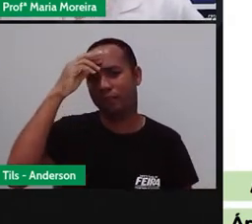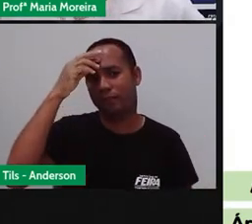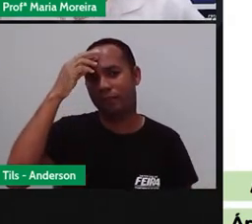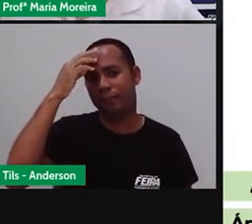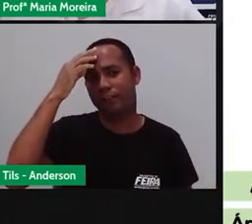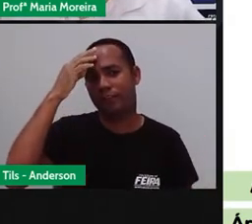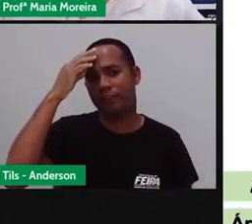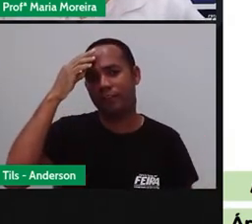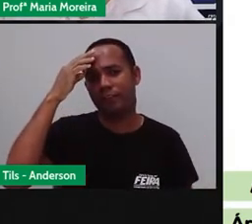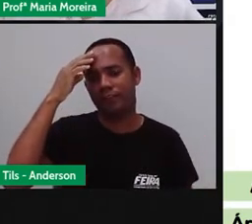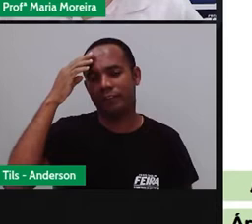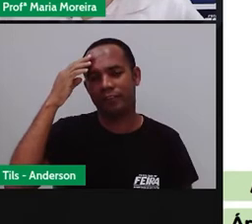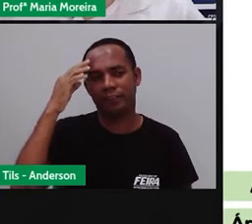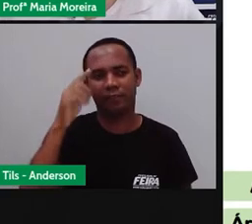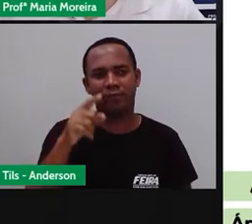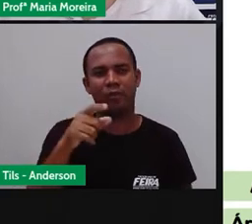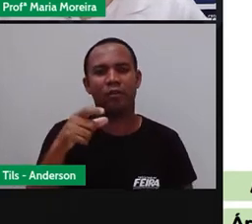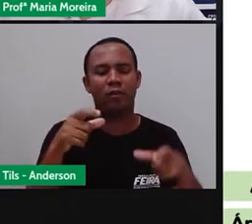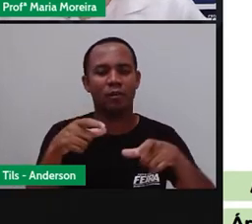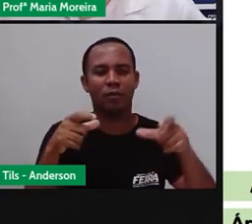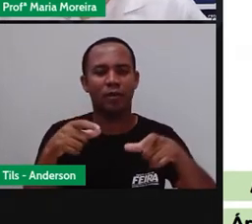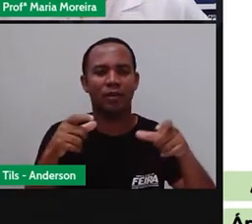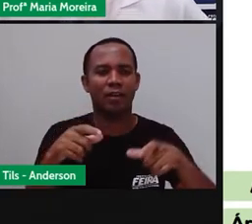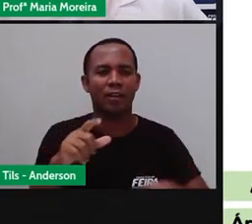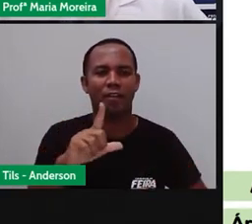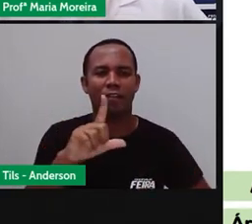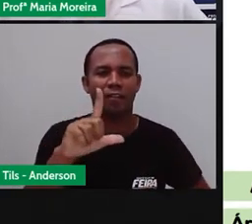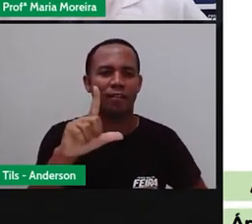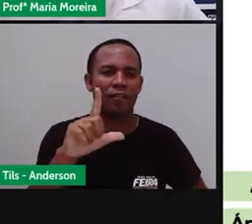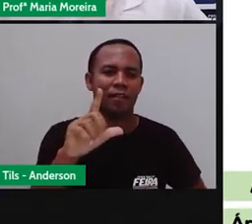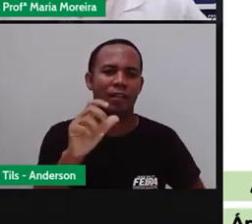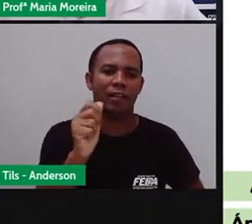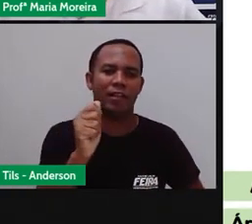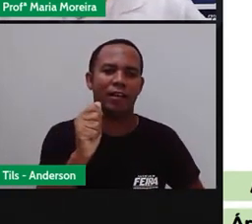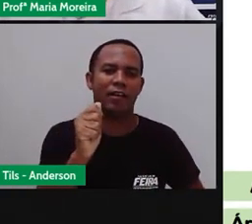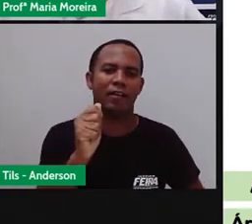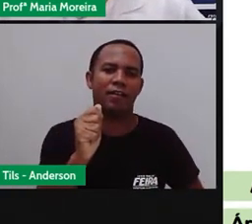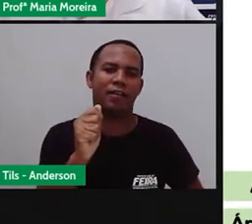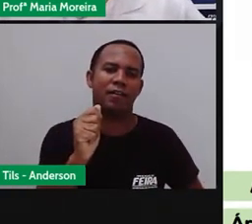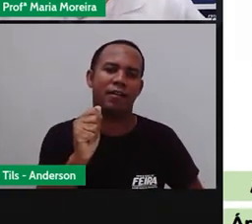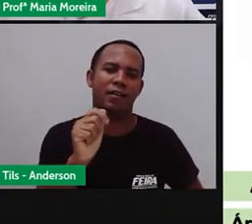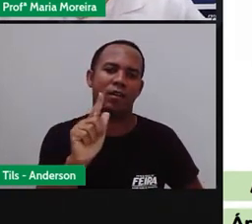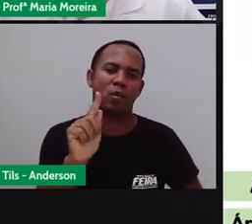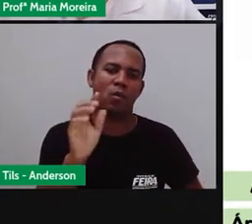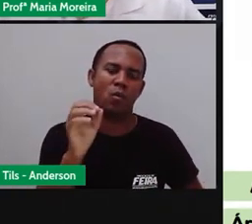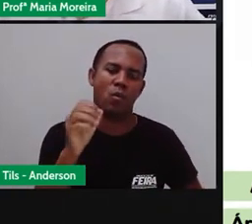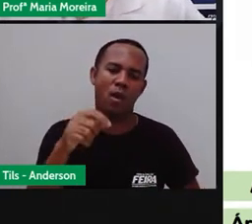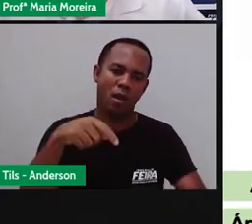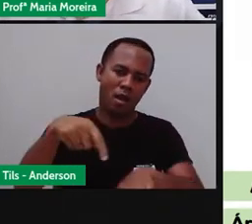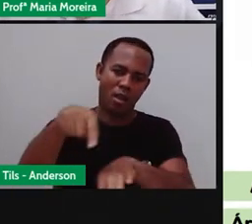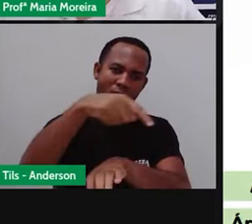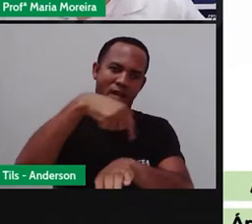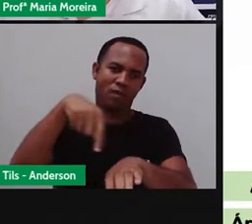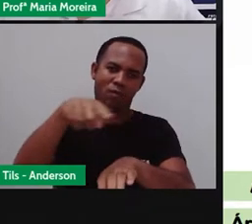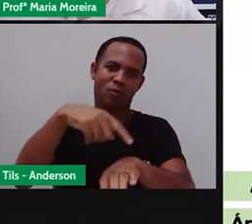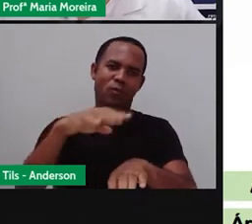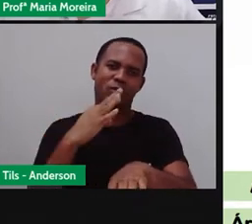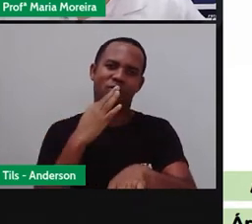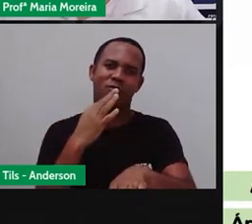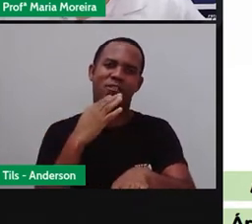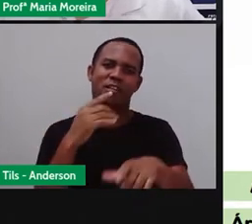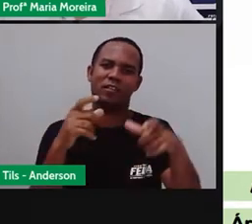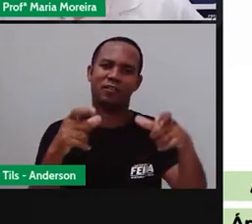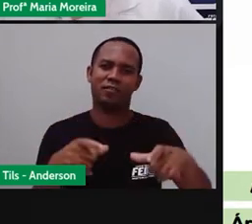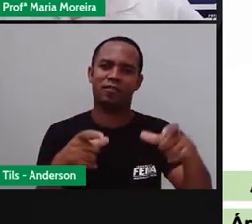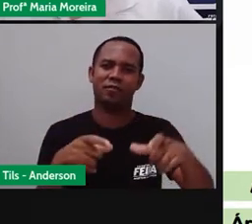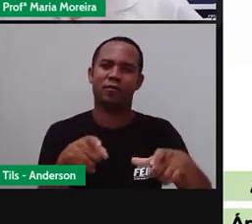A lagoa ali do Anel de Contorno, né? Que fica próximo à Rocinha e Parque Getúlio Vargas. E aí, neste lugar,